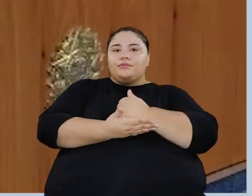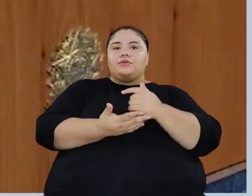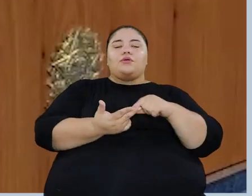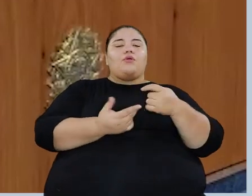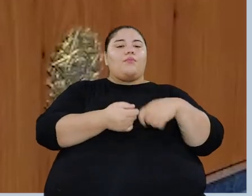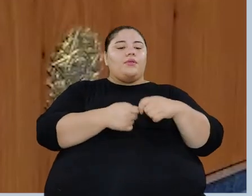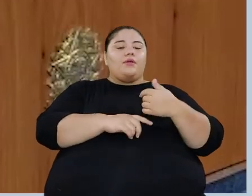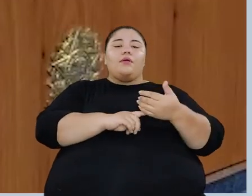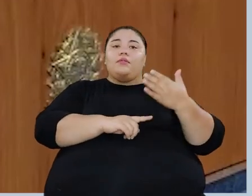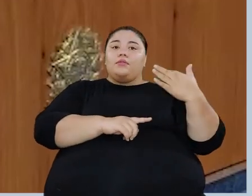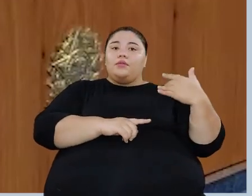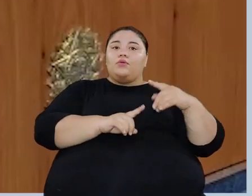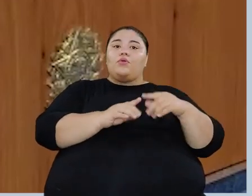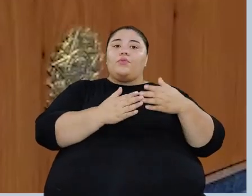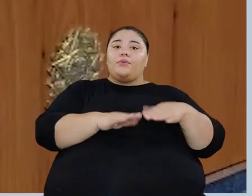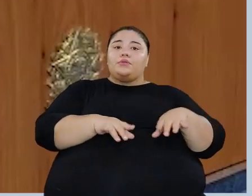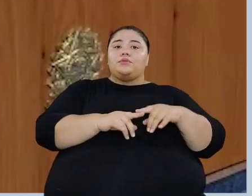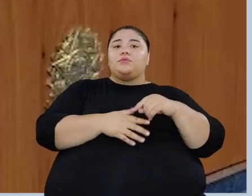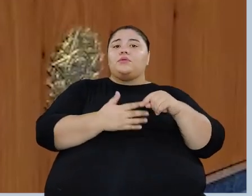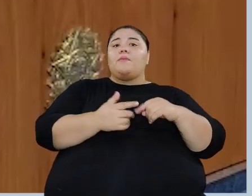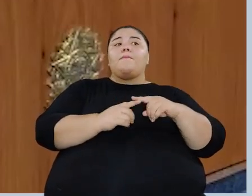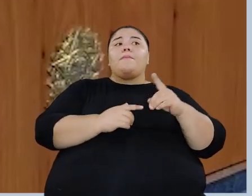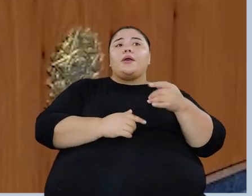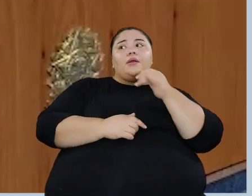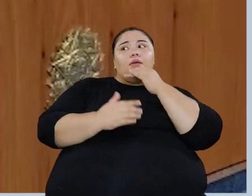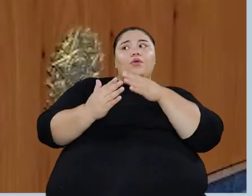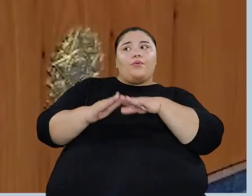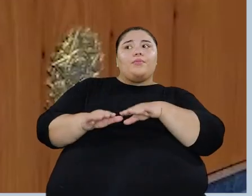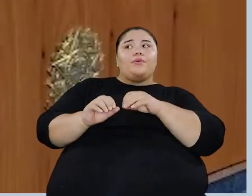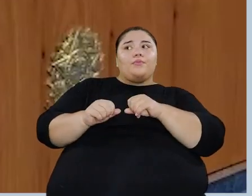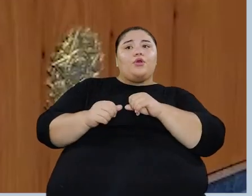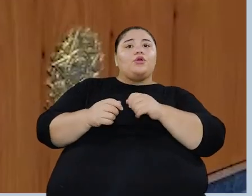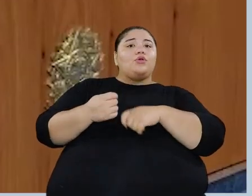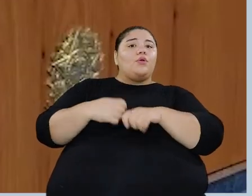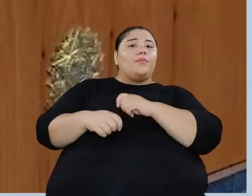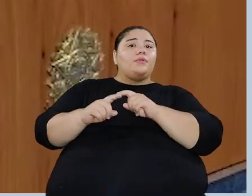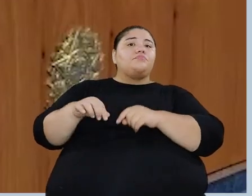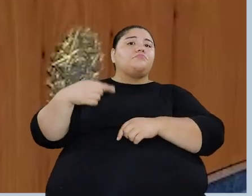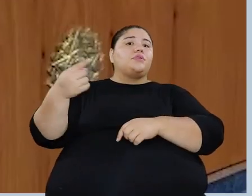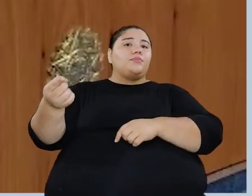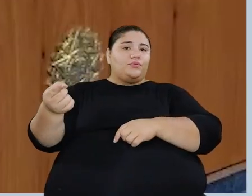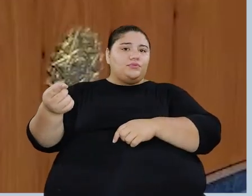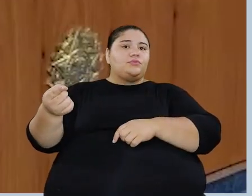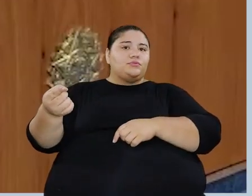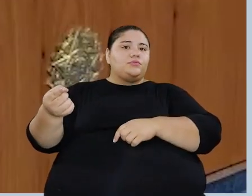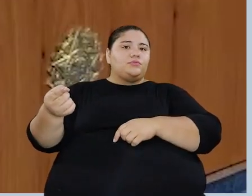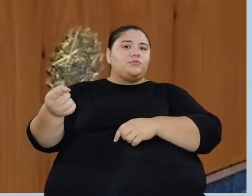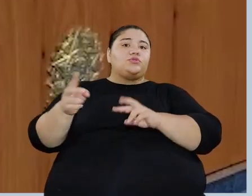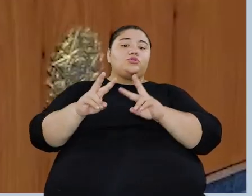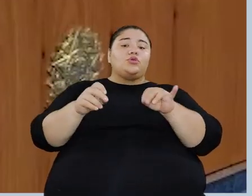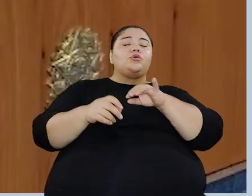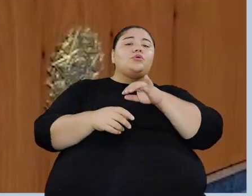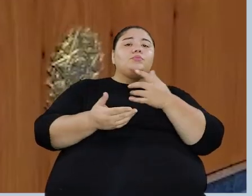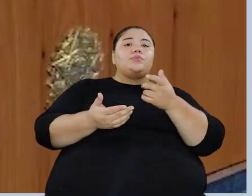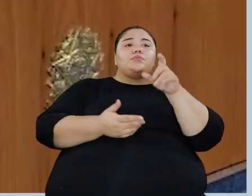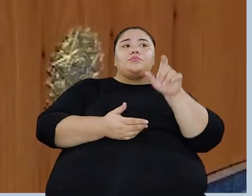créditos, das operações anteriores, compensação. Mas os créditos você pode compensar com uma operação que vem mais à frente. Agora, tratando-se